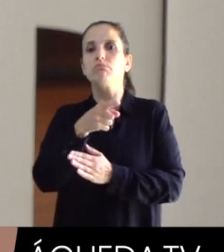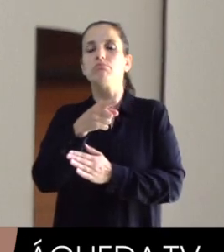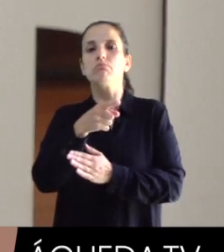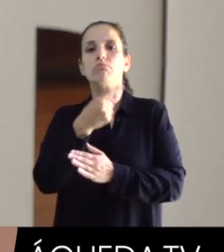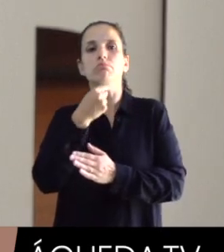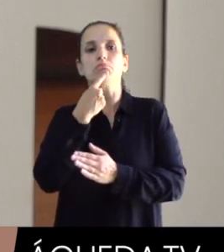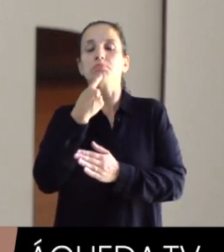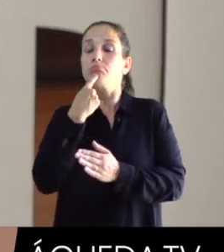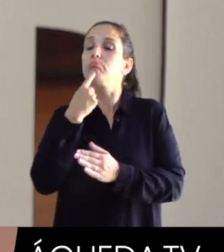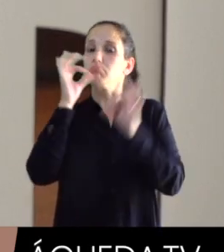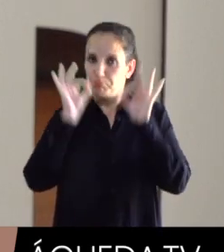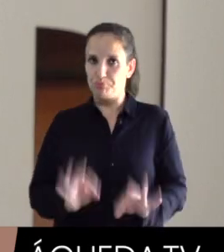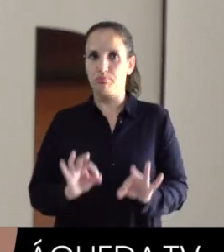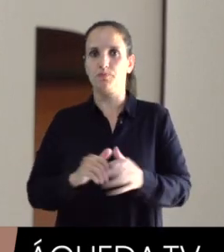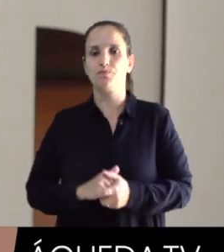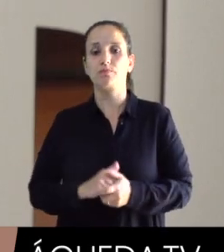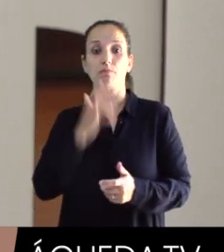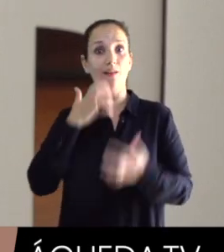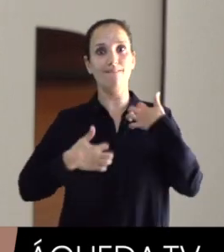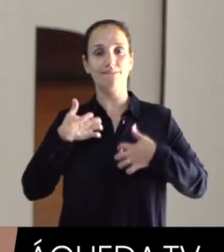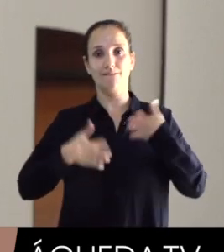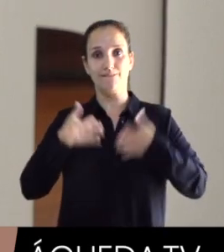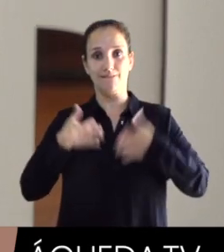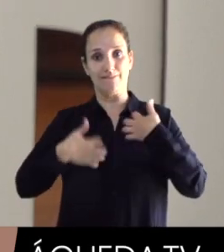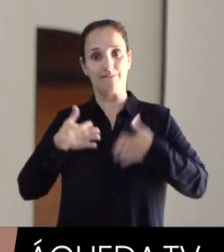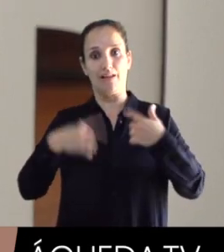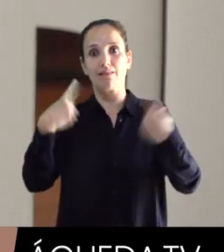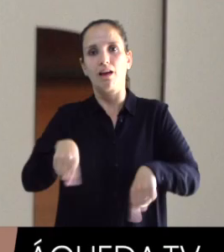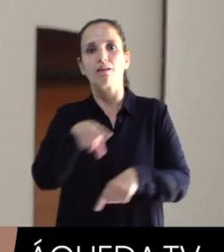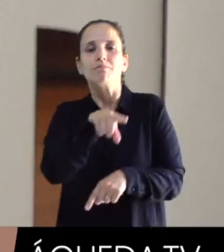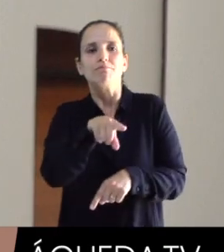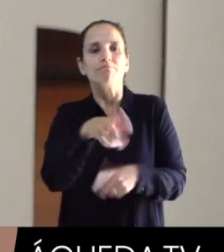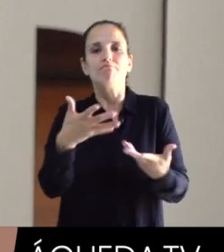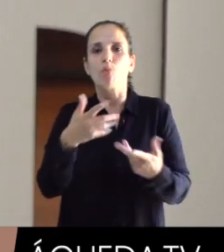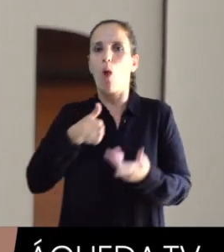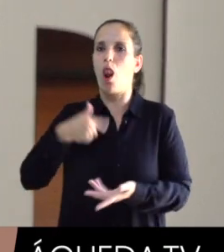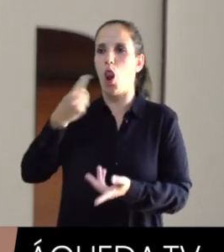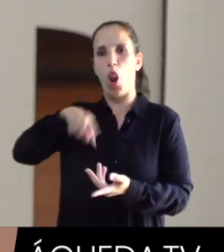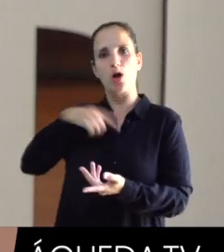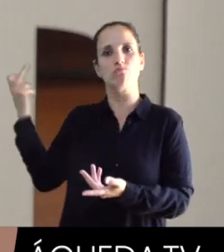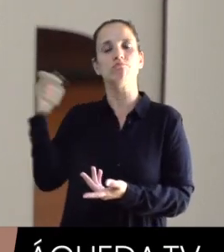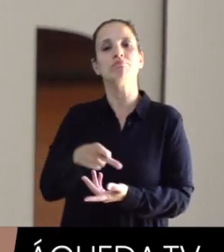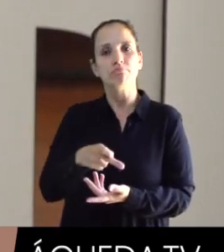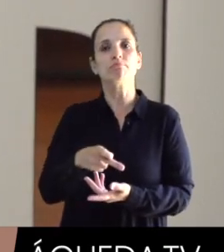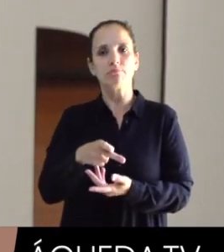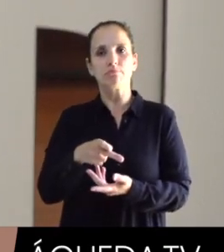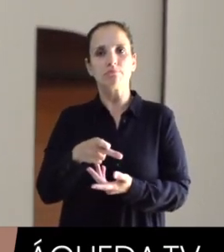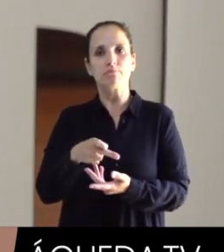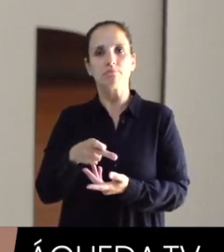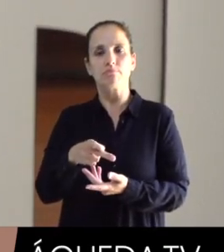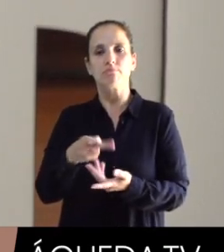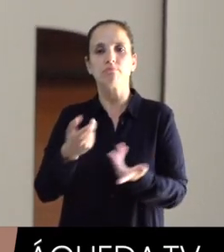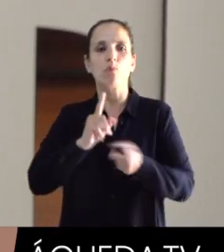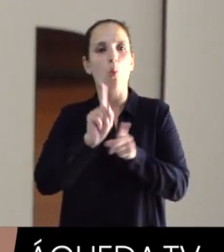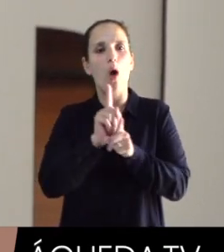e perseveramos. O entusiasmo que se vive com esta estadia, sobretudo a nível